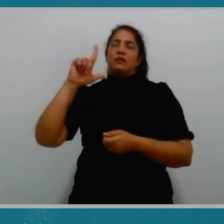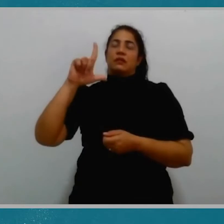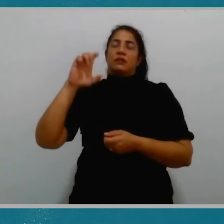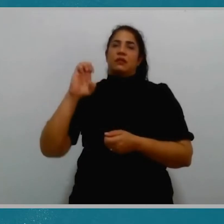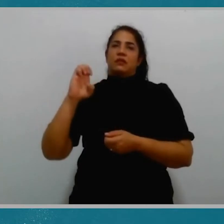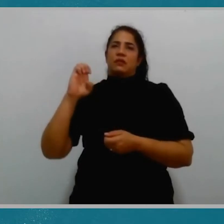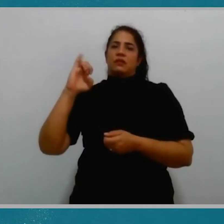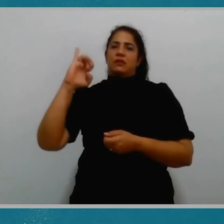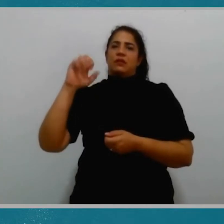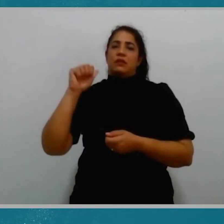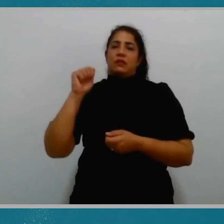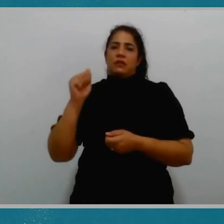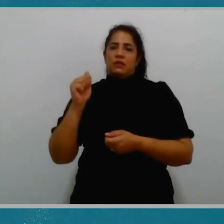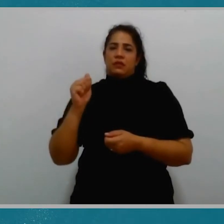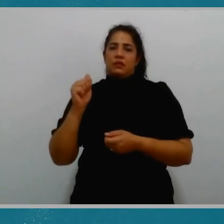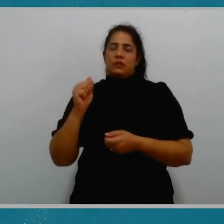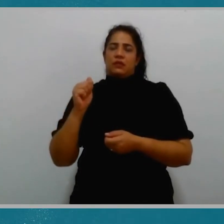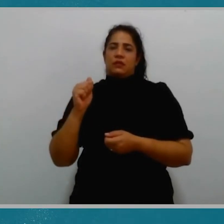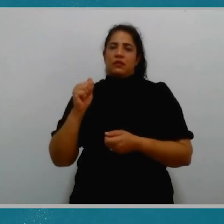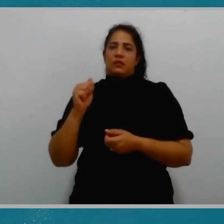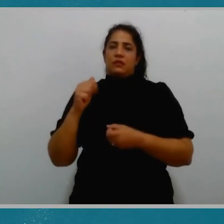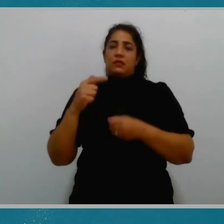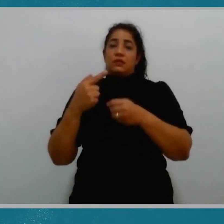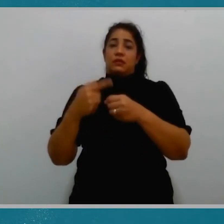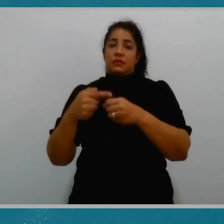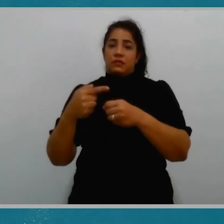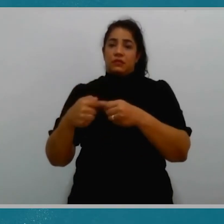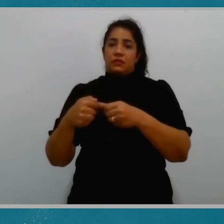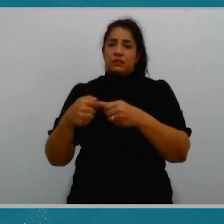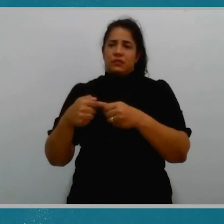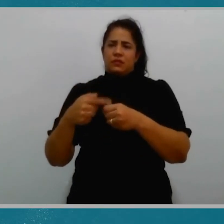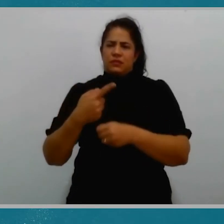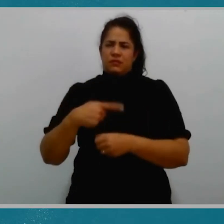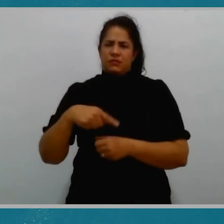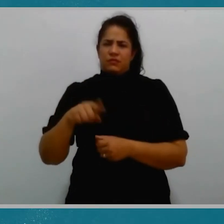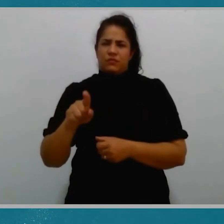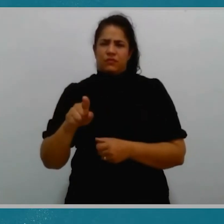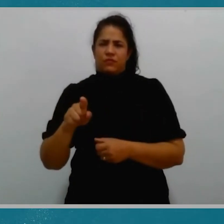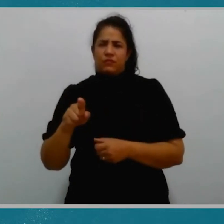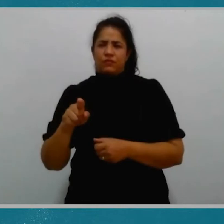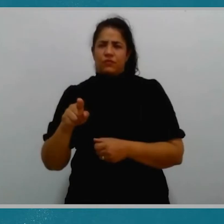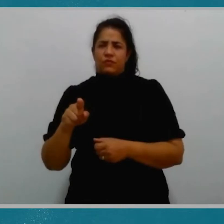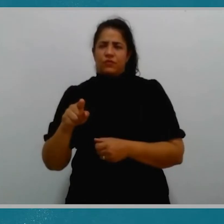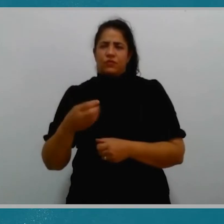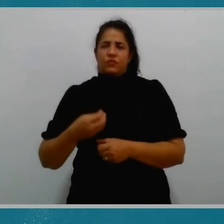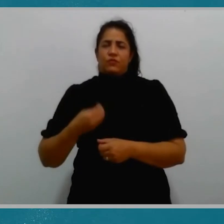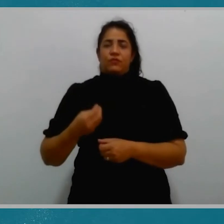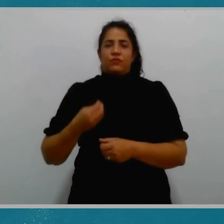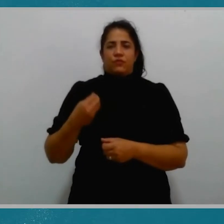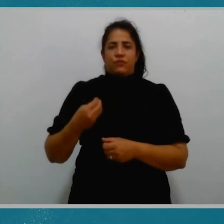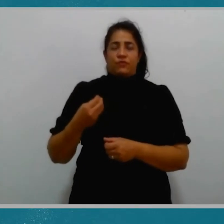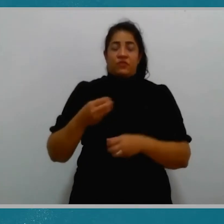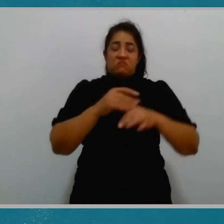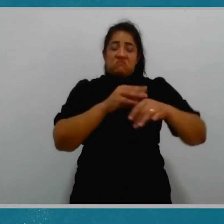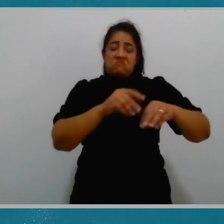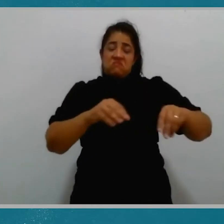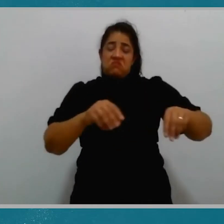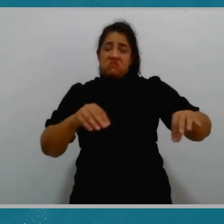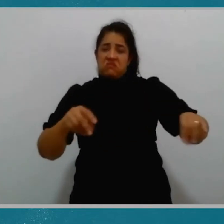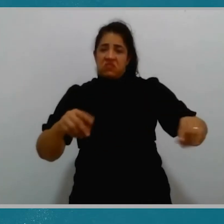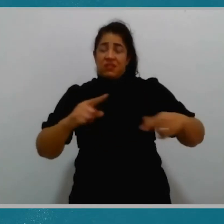versículo 15, terra de Zebulon, terra de Naftali, caminho do mar, além do